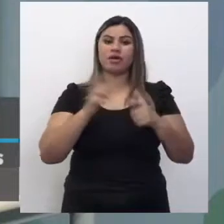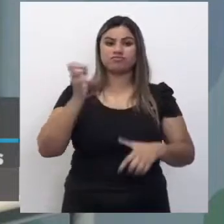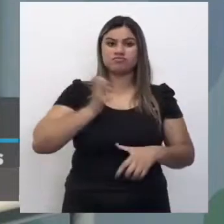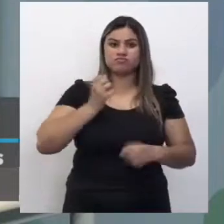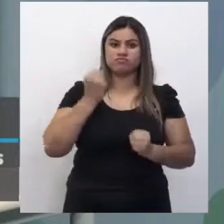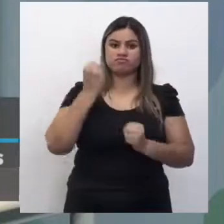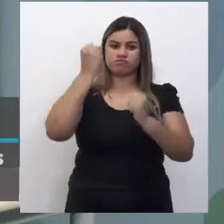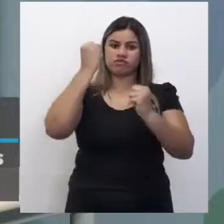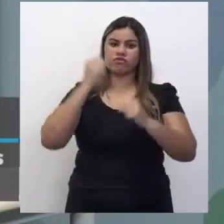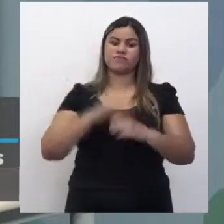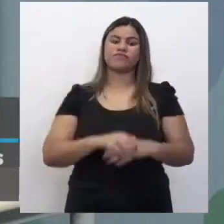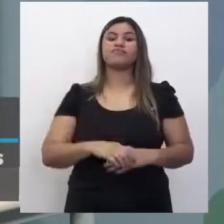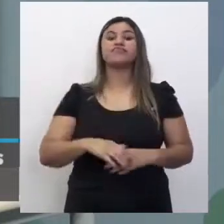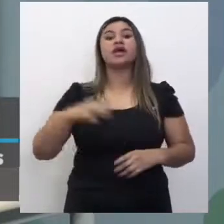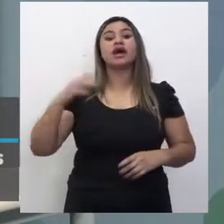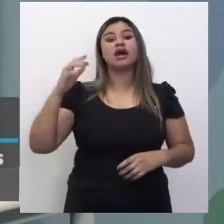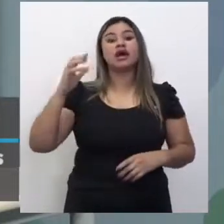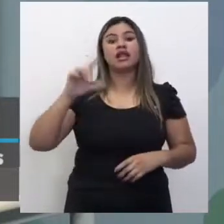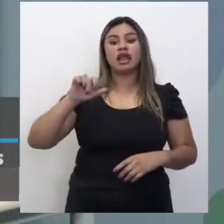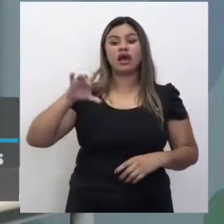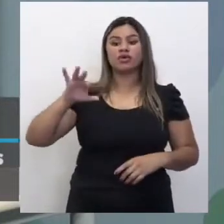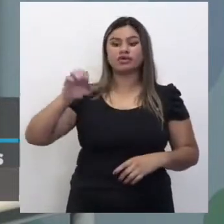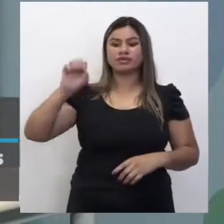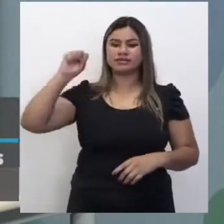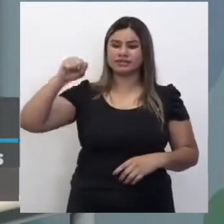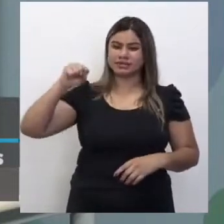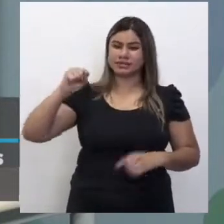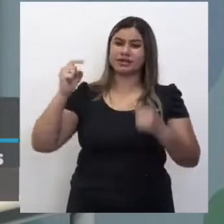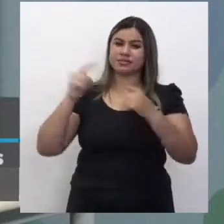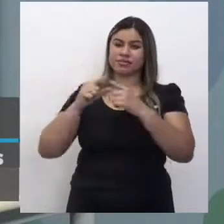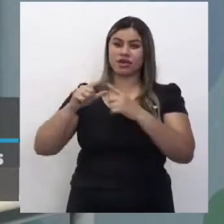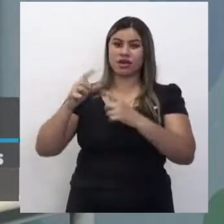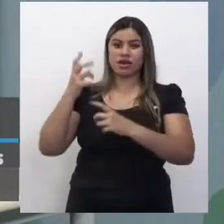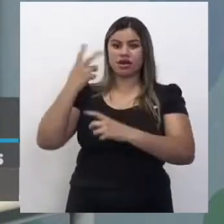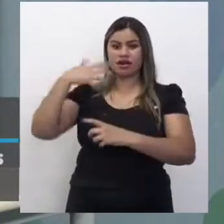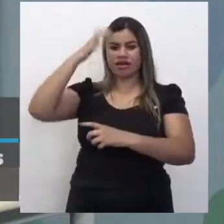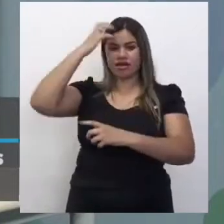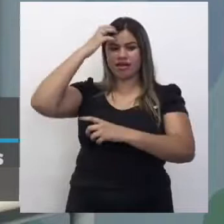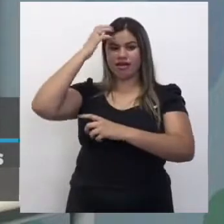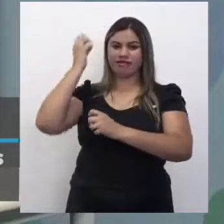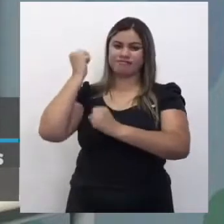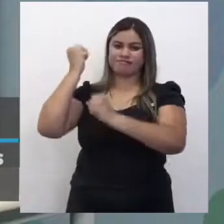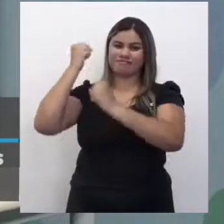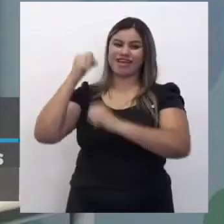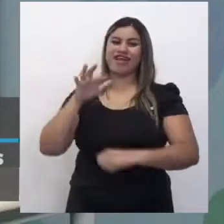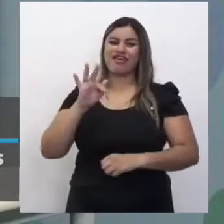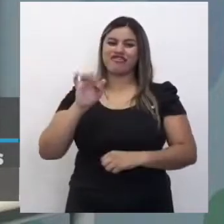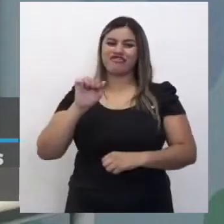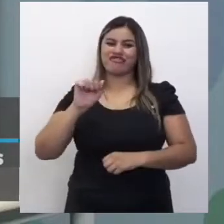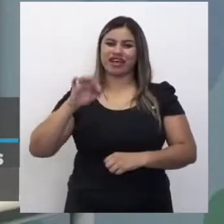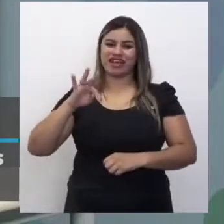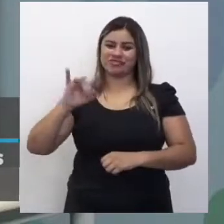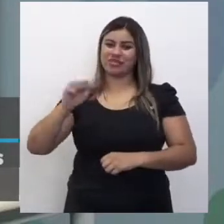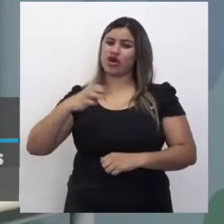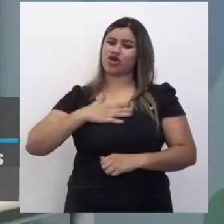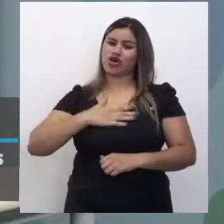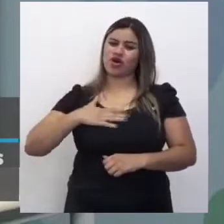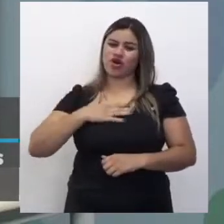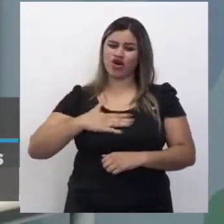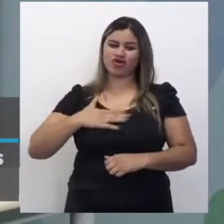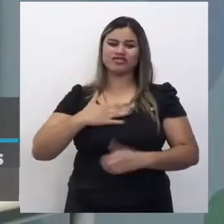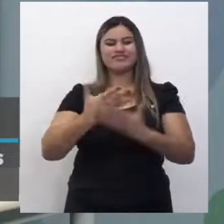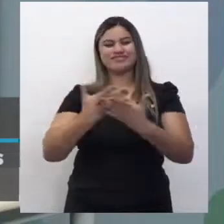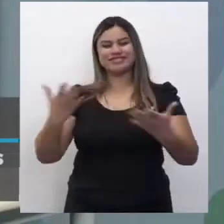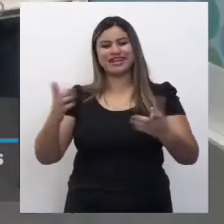o fortalecimento dos reis. Professora Fátima, eu gosto muito de vocês, mas já é Natal. Deixa para o ano que